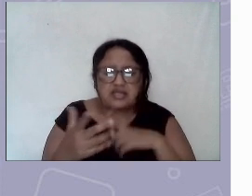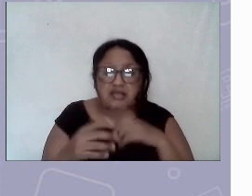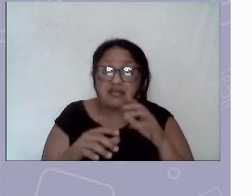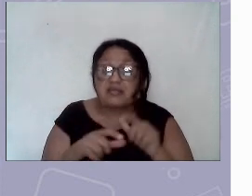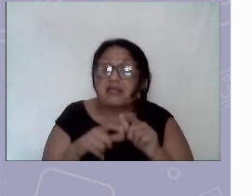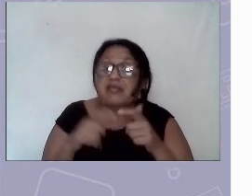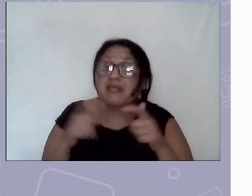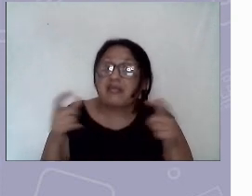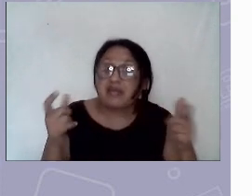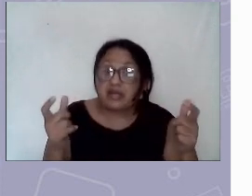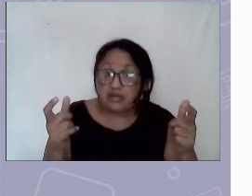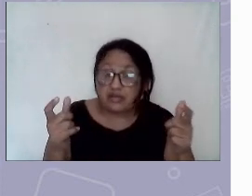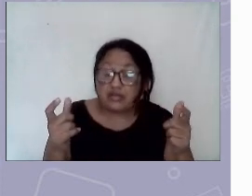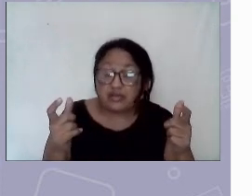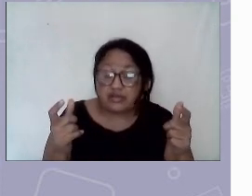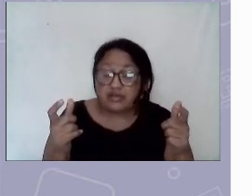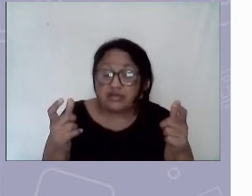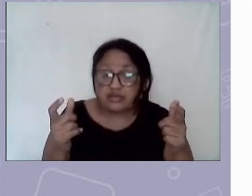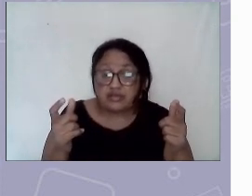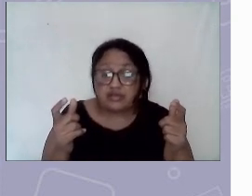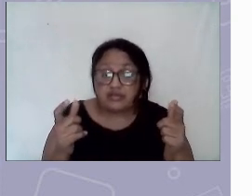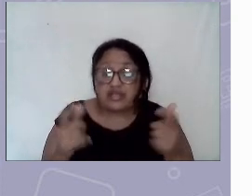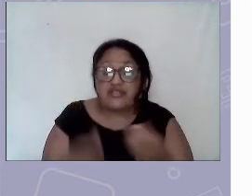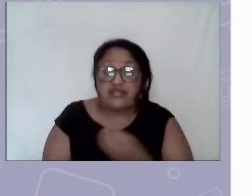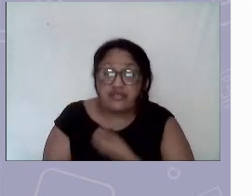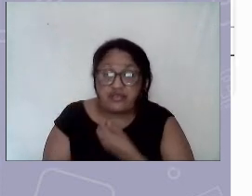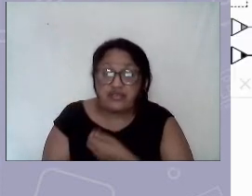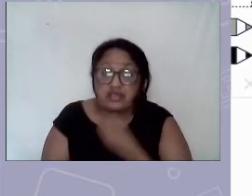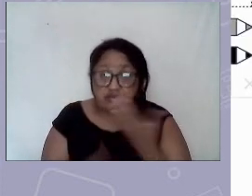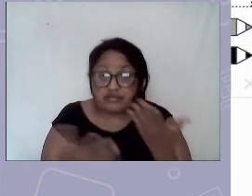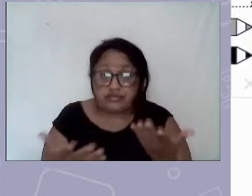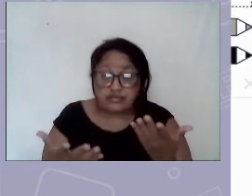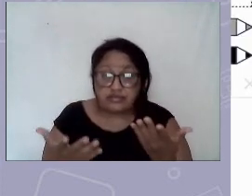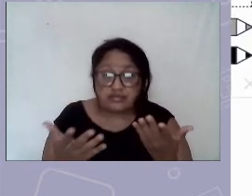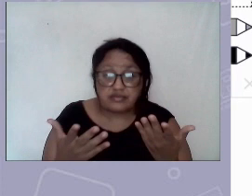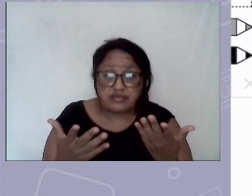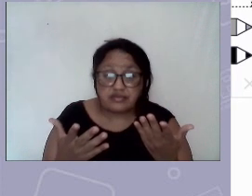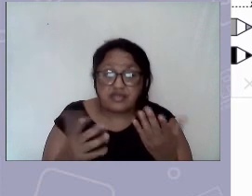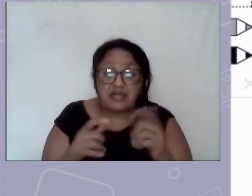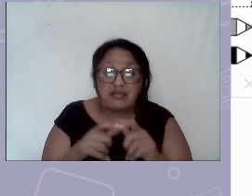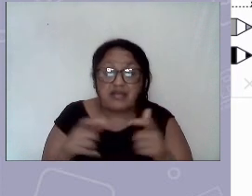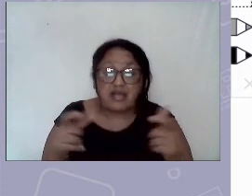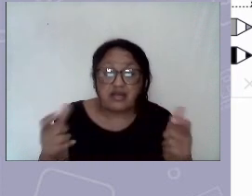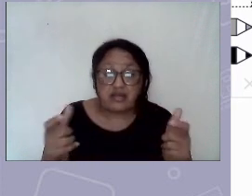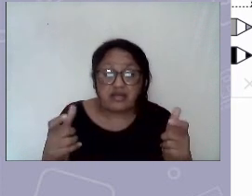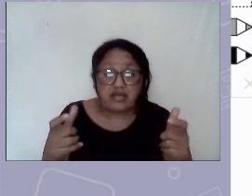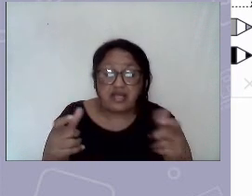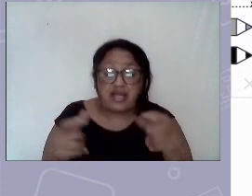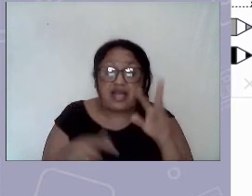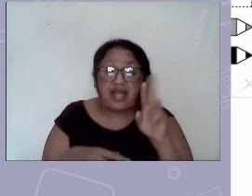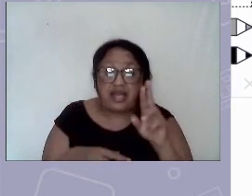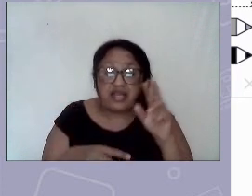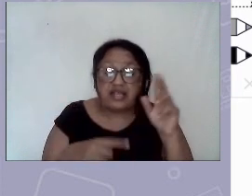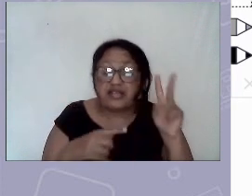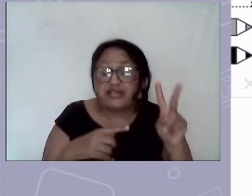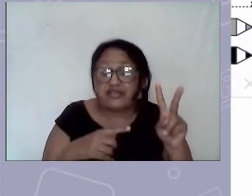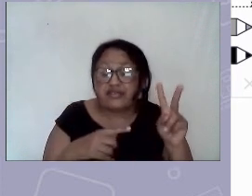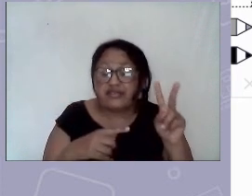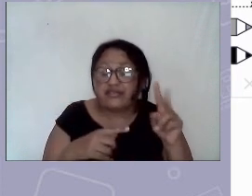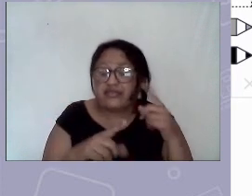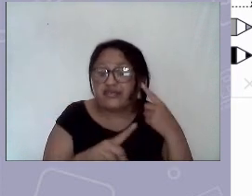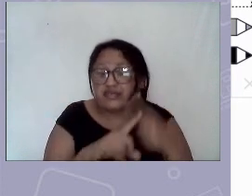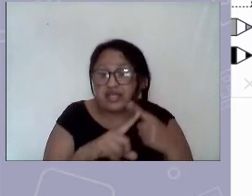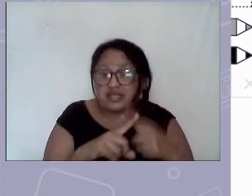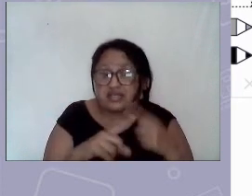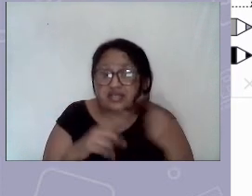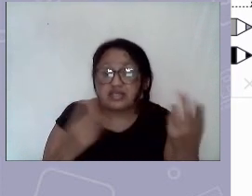suponha que cada dimensão de um urso A é maior R vezes que a respectiva dimensão de